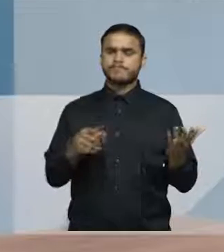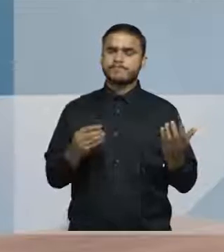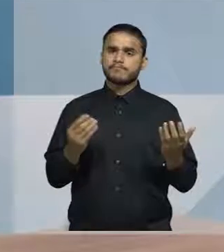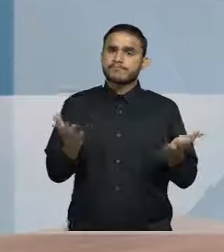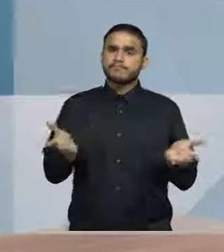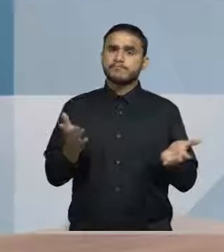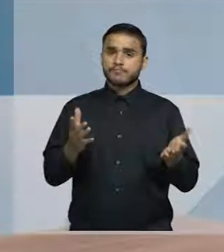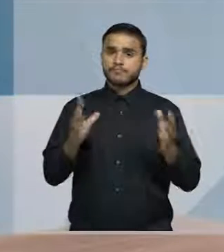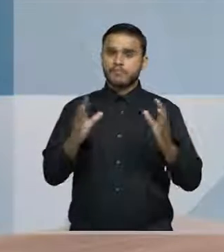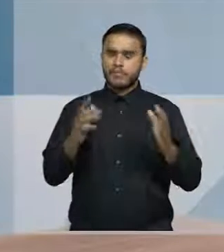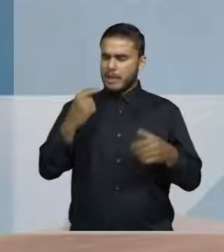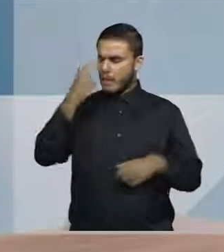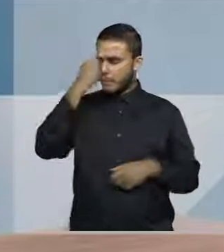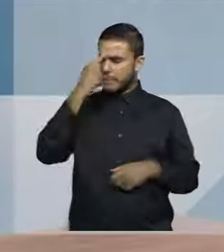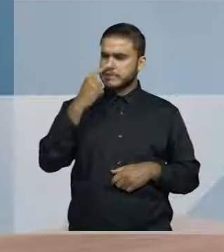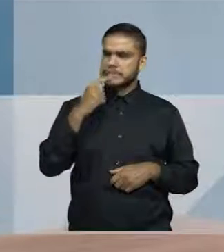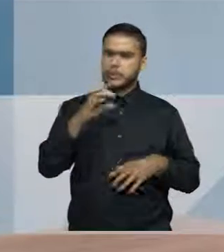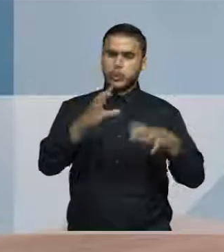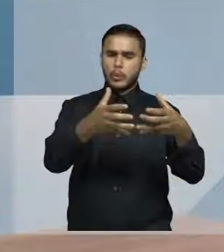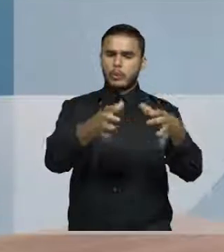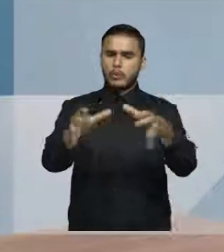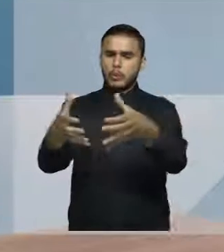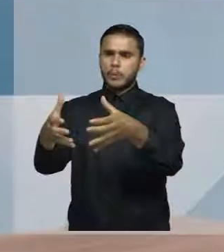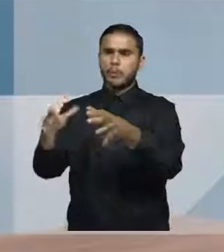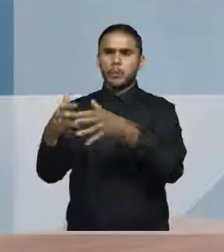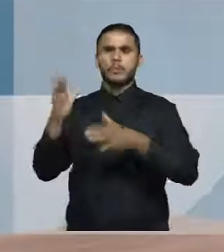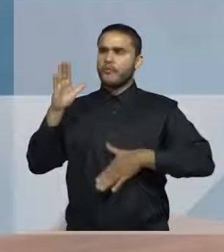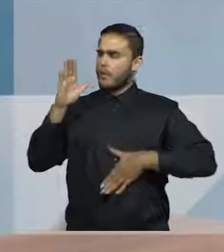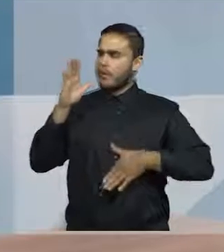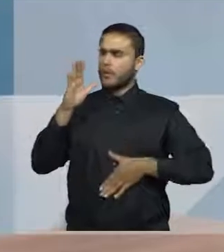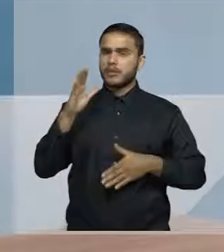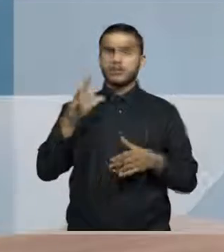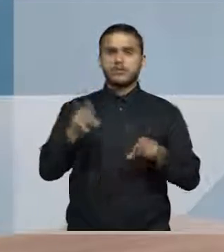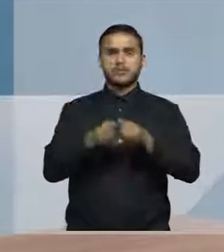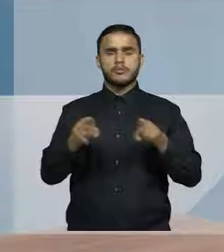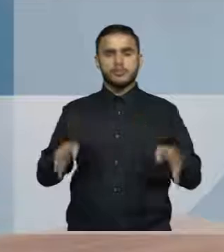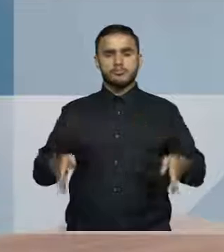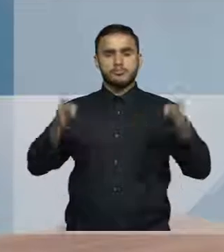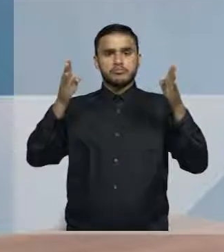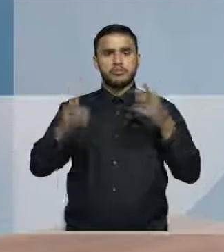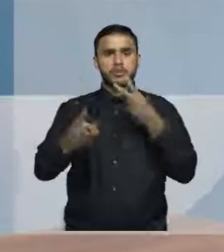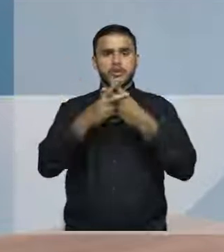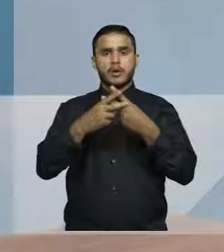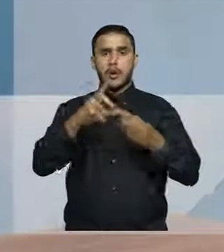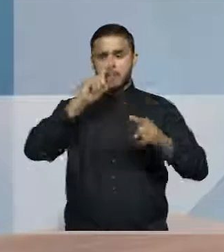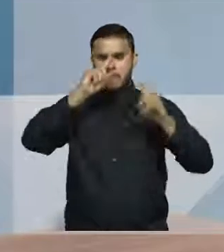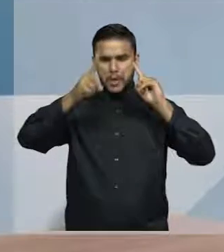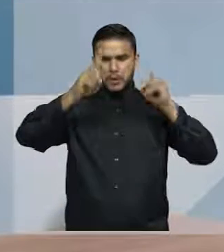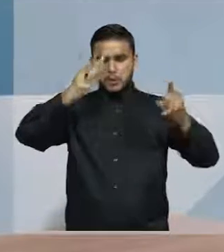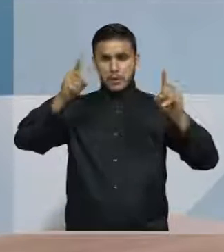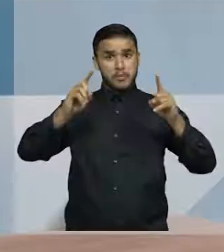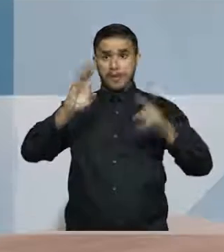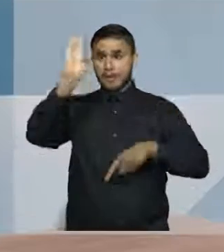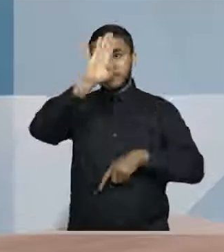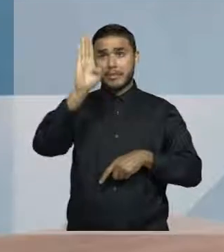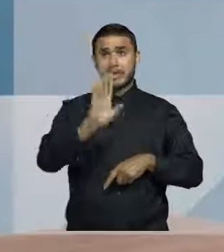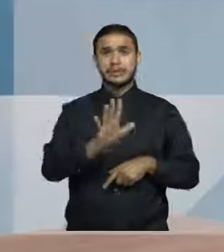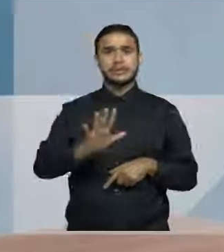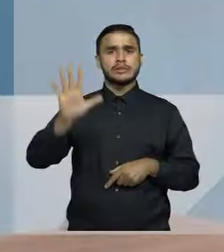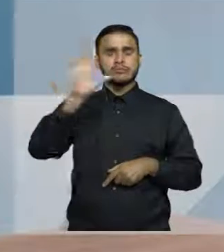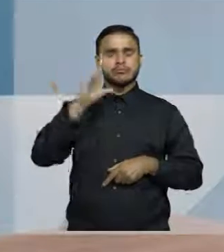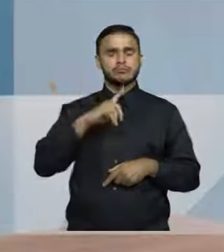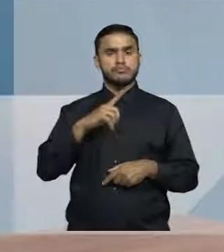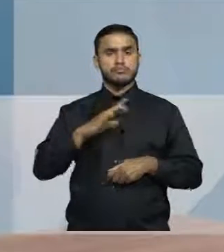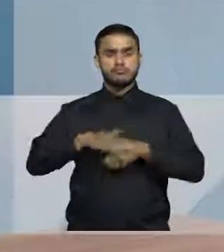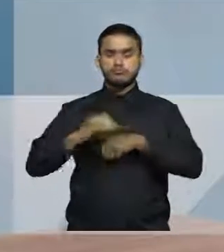a existência das facções, o domínio delas dentro do sistema carcerário no Brasil inteiro, o poder que